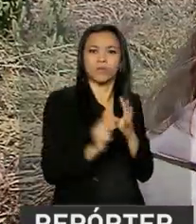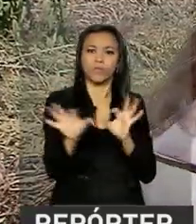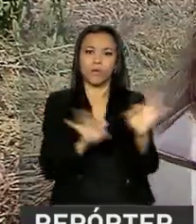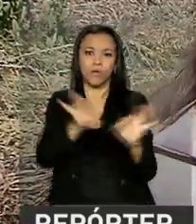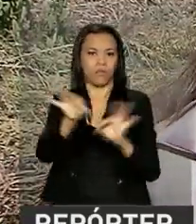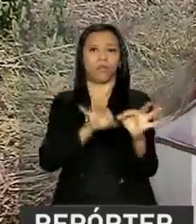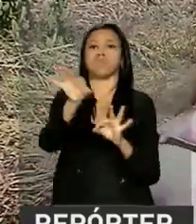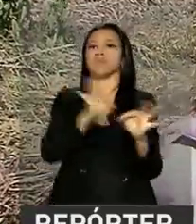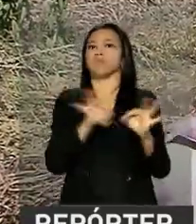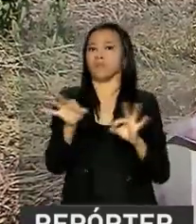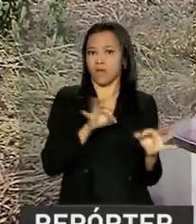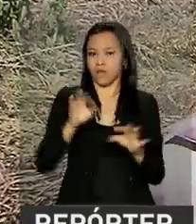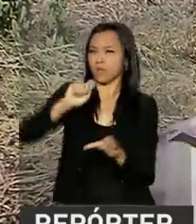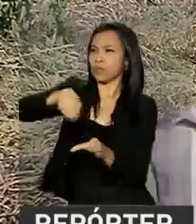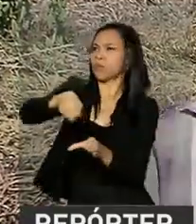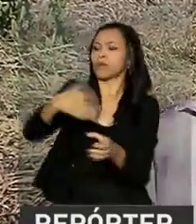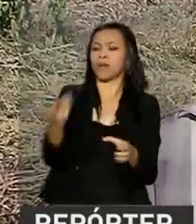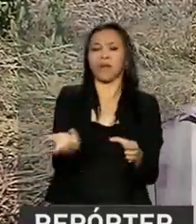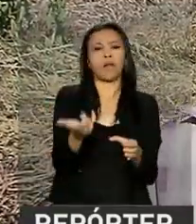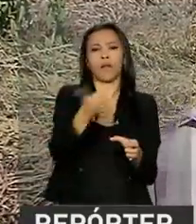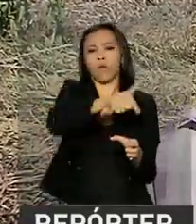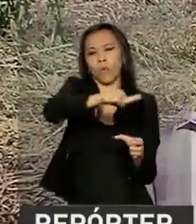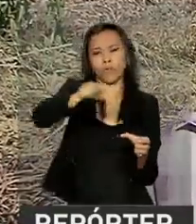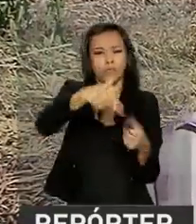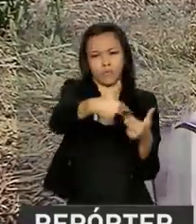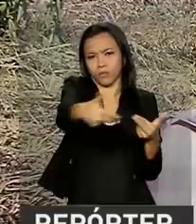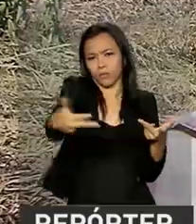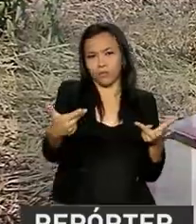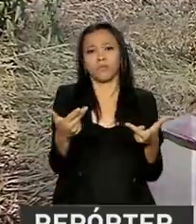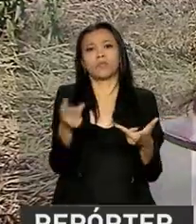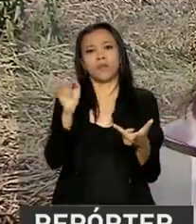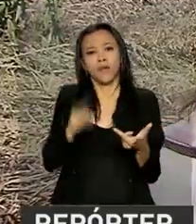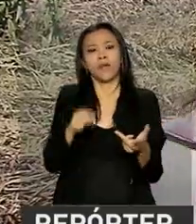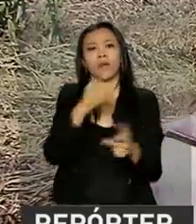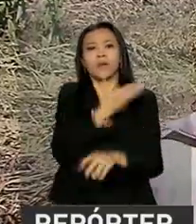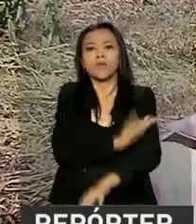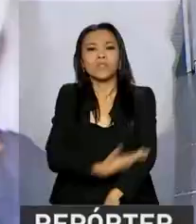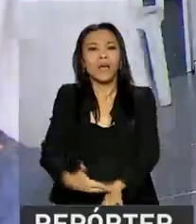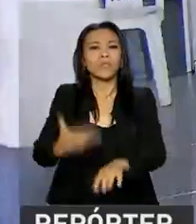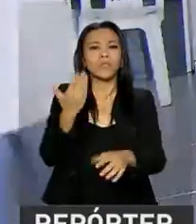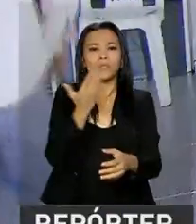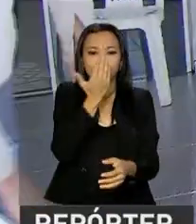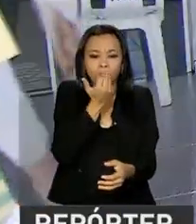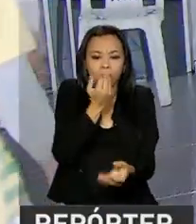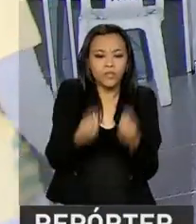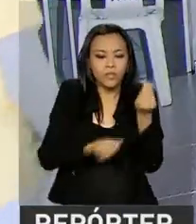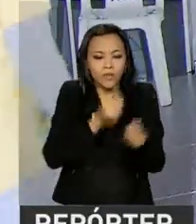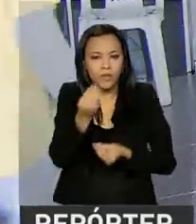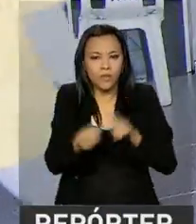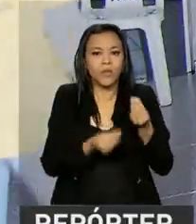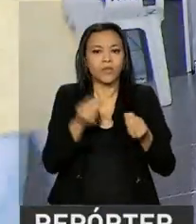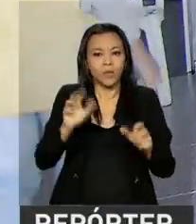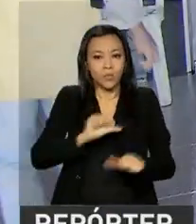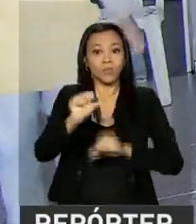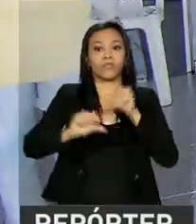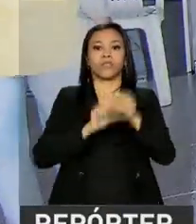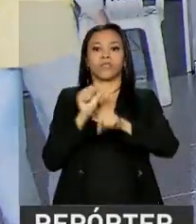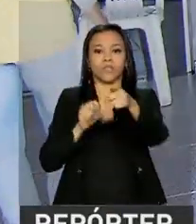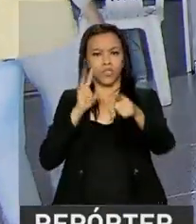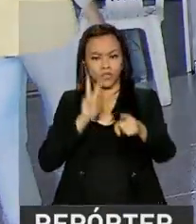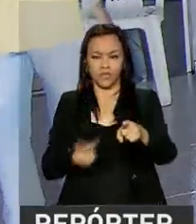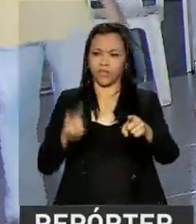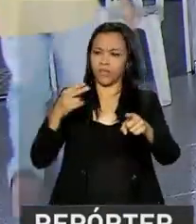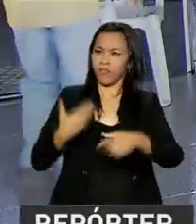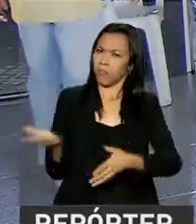carinho, cozinhar com criatividade, né? Os hábitos alimentares vão mudando a partir disso, né? A gente pode vir com a família, pode vir